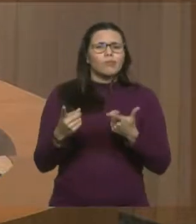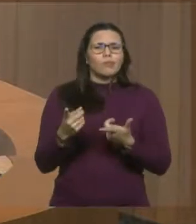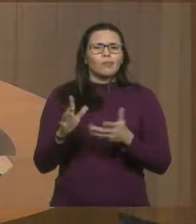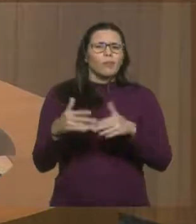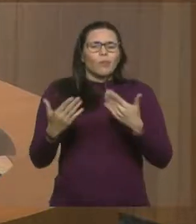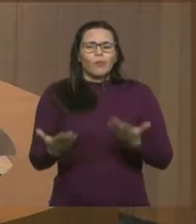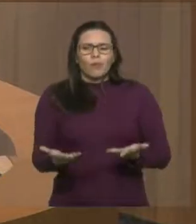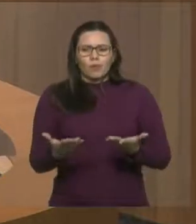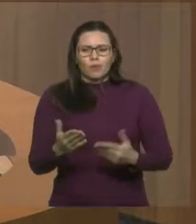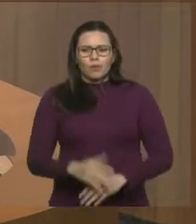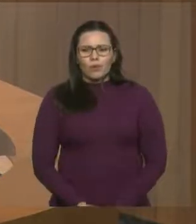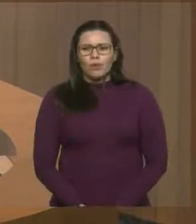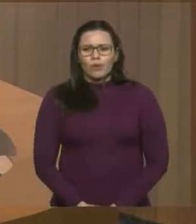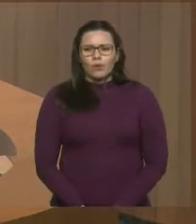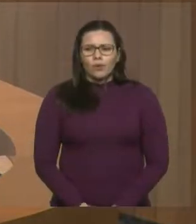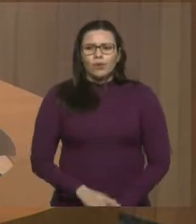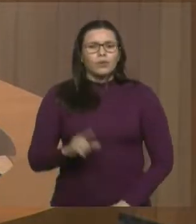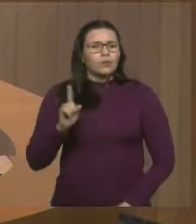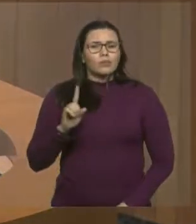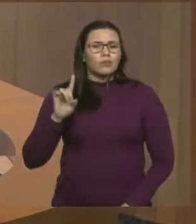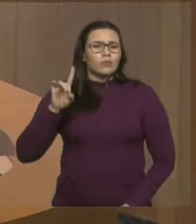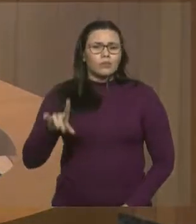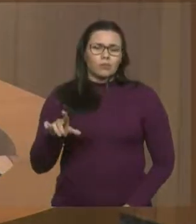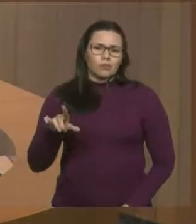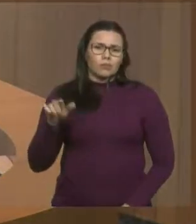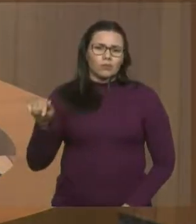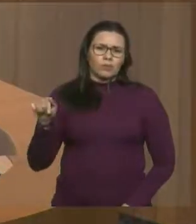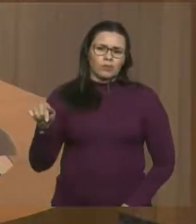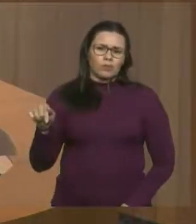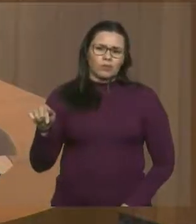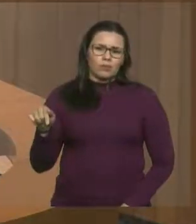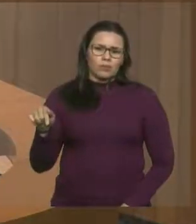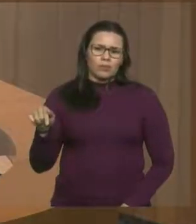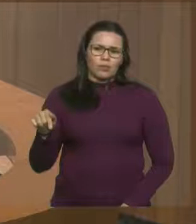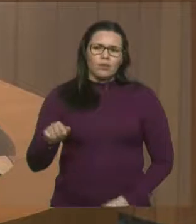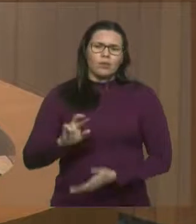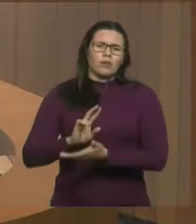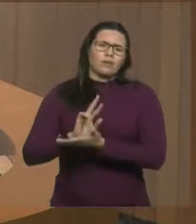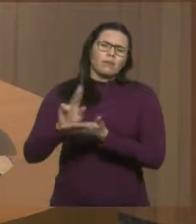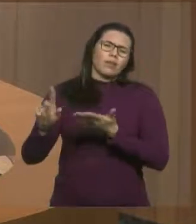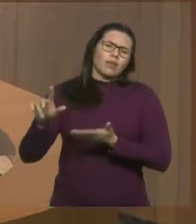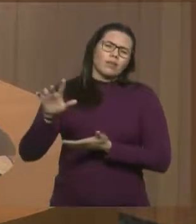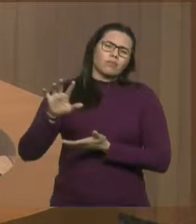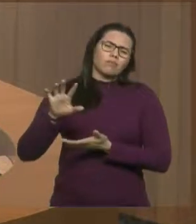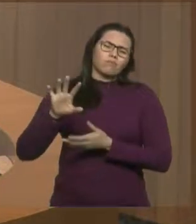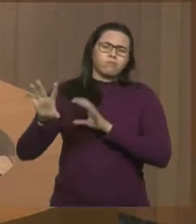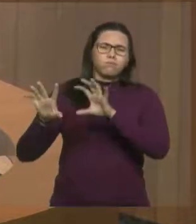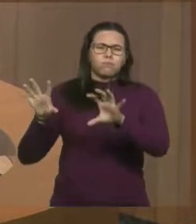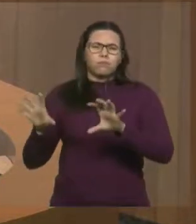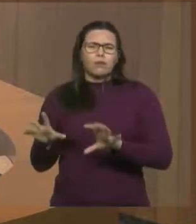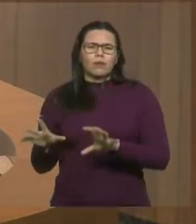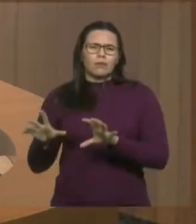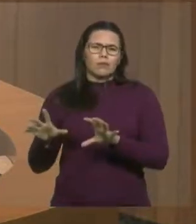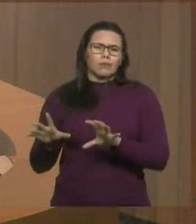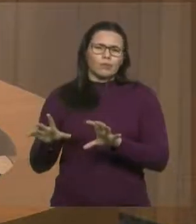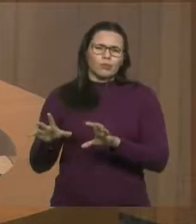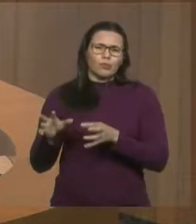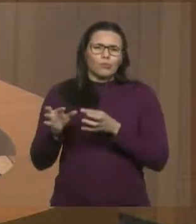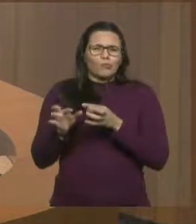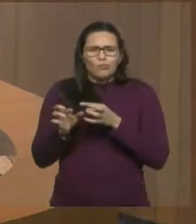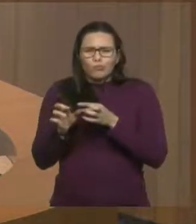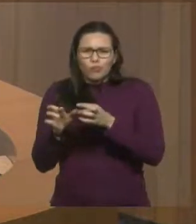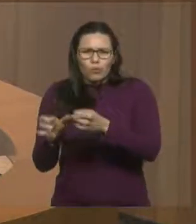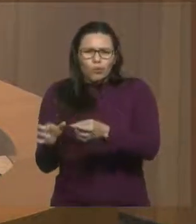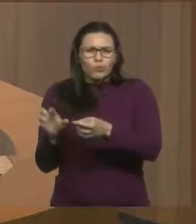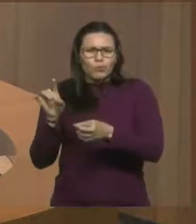só o atendimento em oncologia, dentro das inúmeras áreas que a medicina atende à assistência. Por exemplo, o município